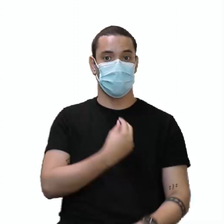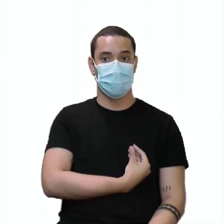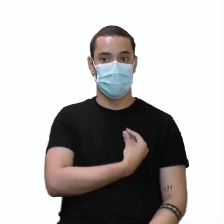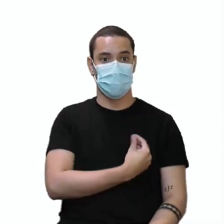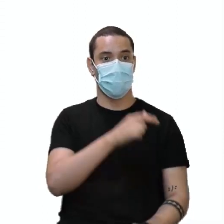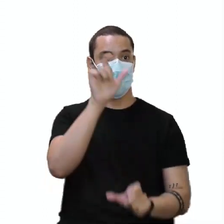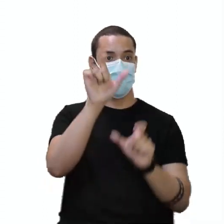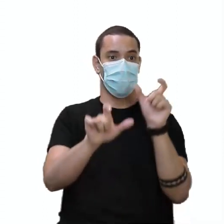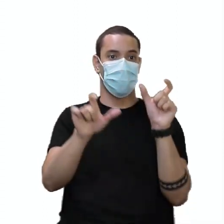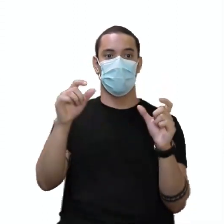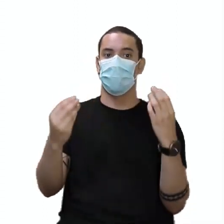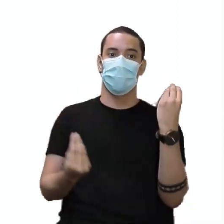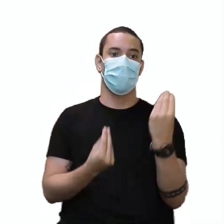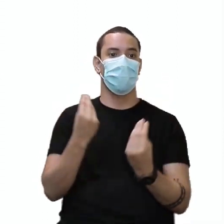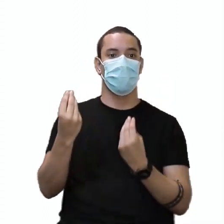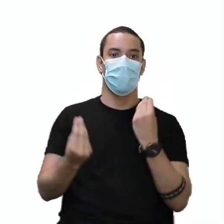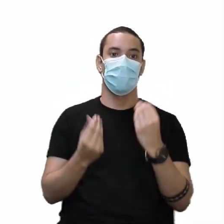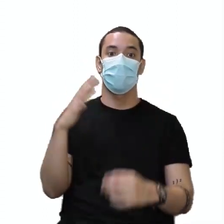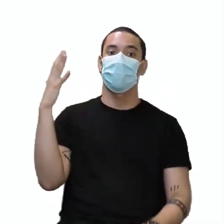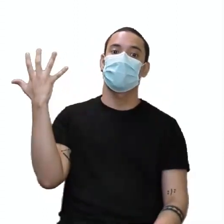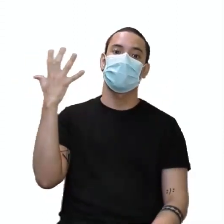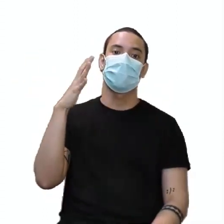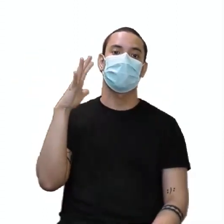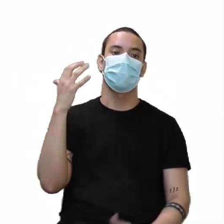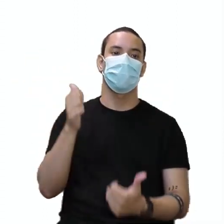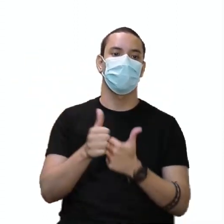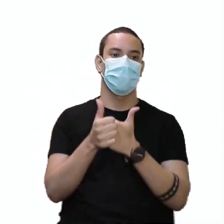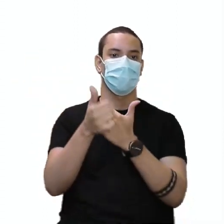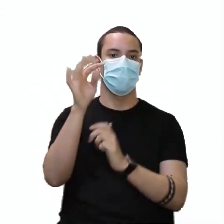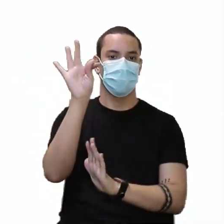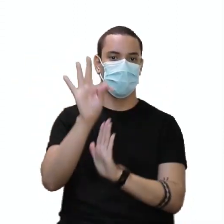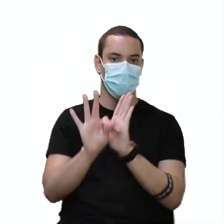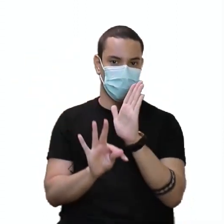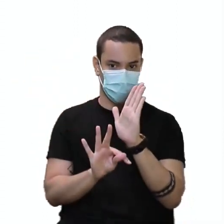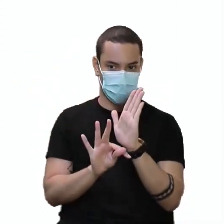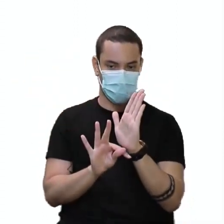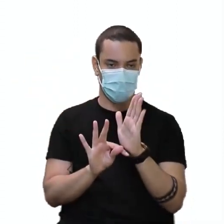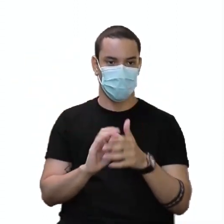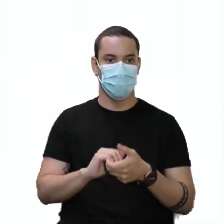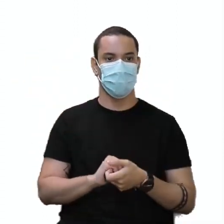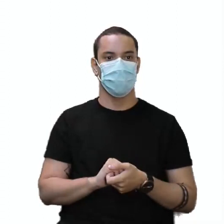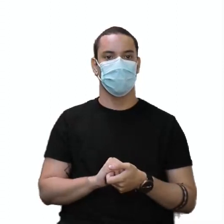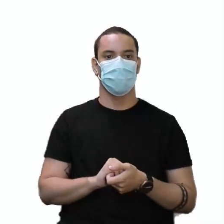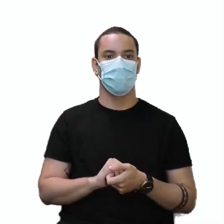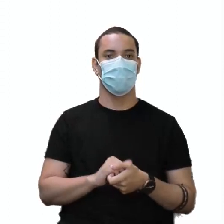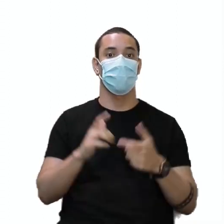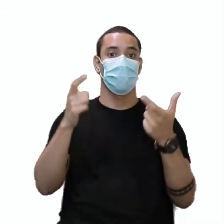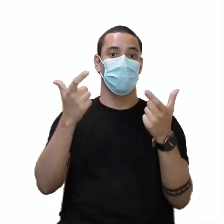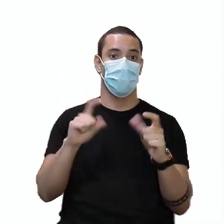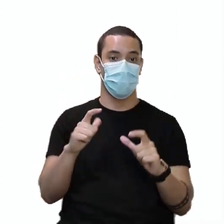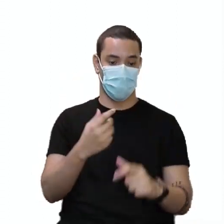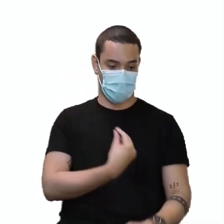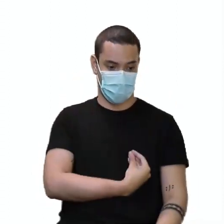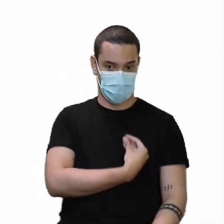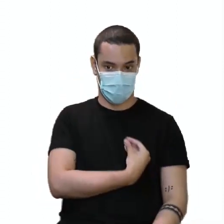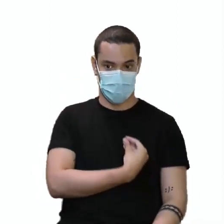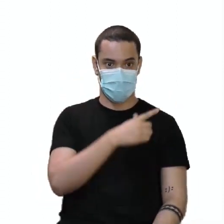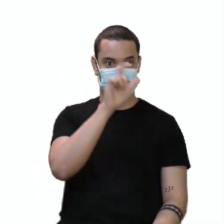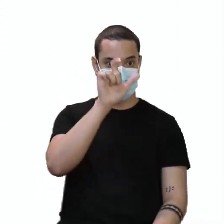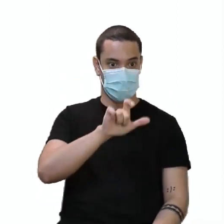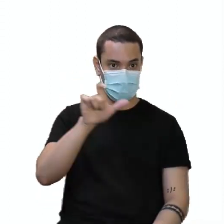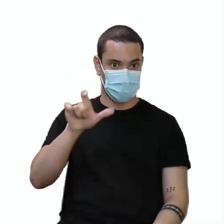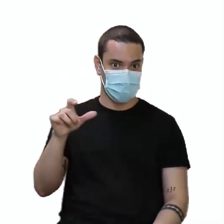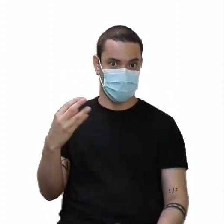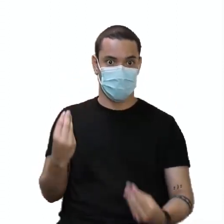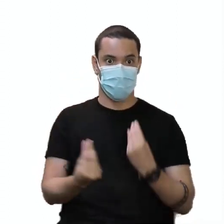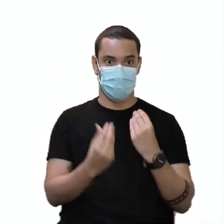as pessoas e como estava o clima segundo o texto? Olha aí. Ele quer saber onde estavam as pessoas e como estava